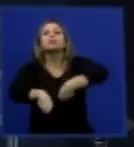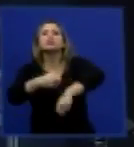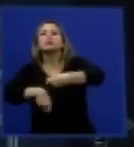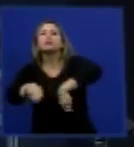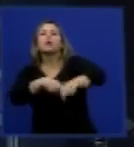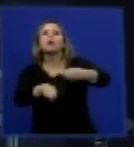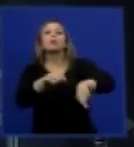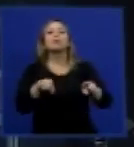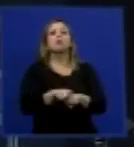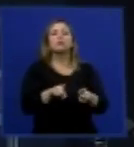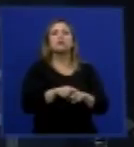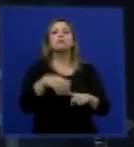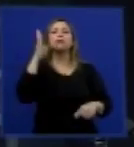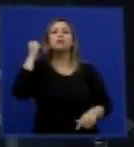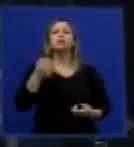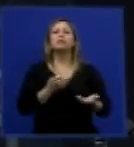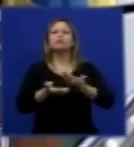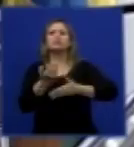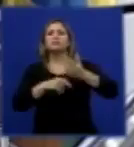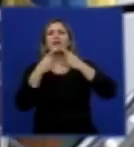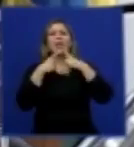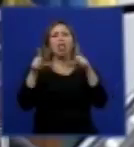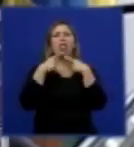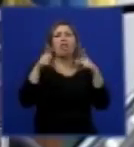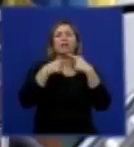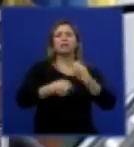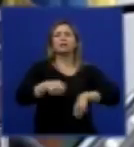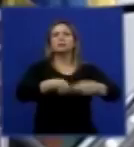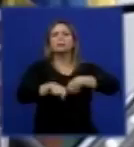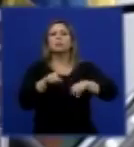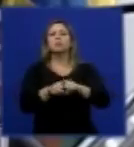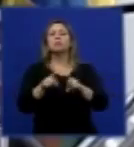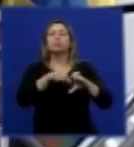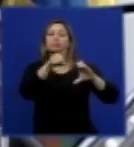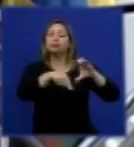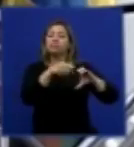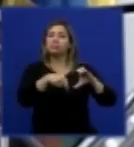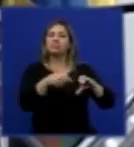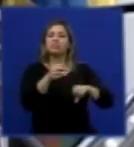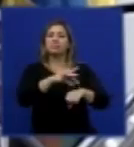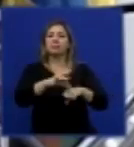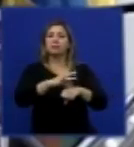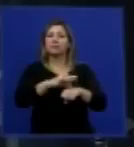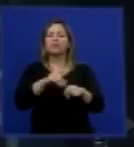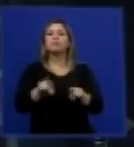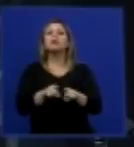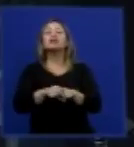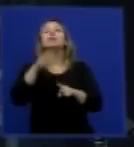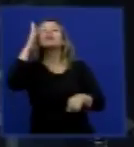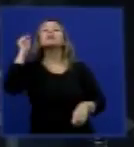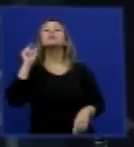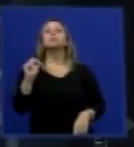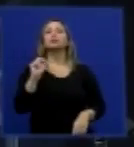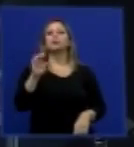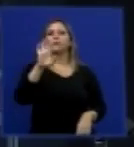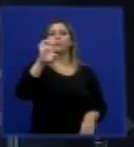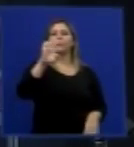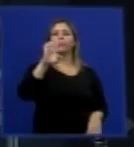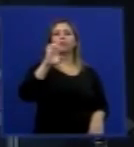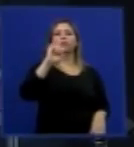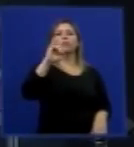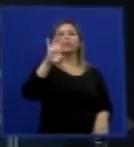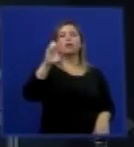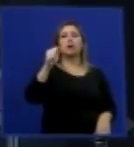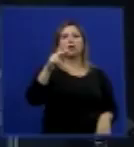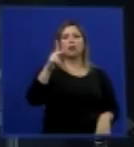essa essa grande cadeia produtiva esta bilionária indústria o que o IAP quer discutir e gostaria de ver